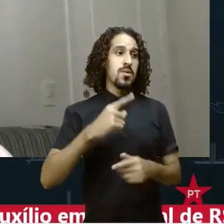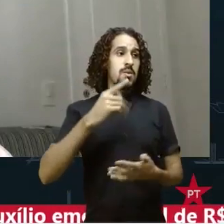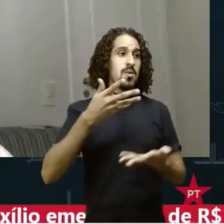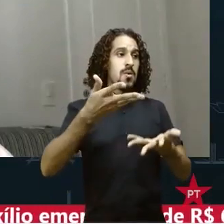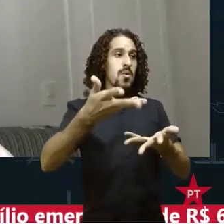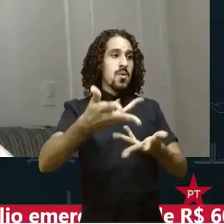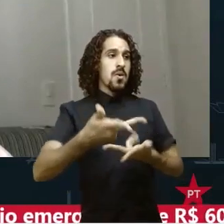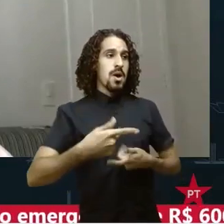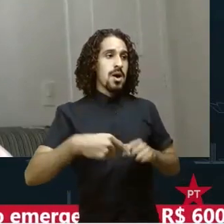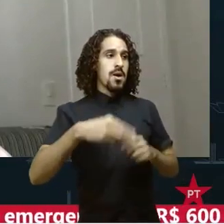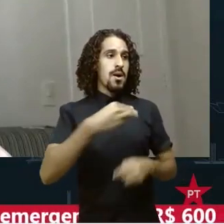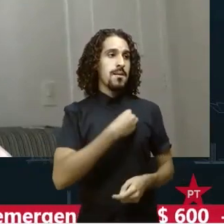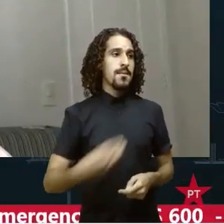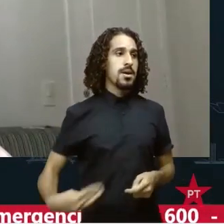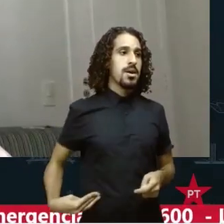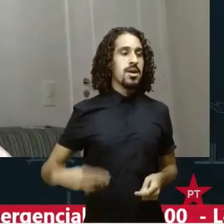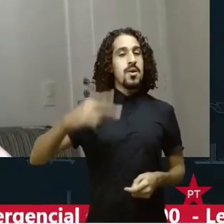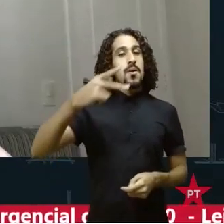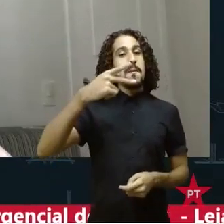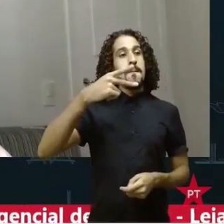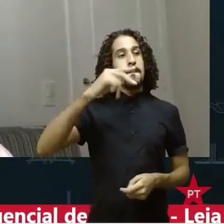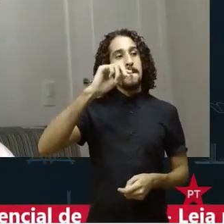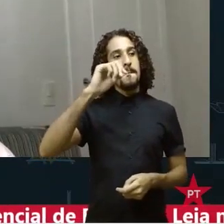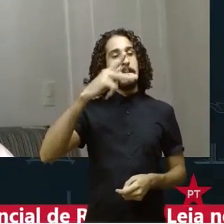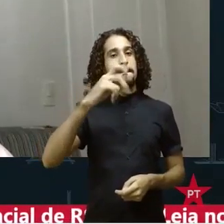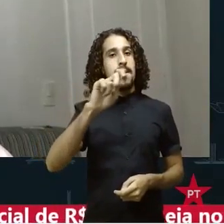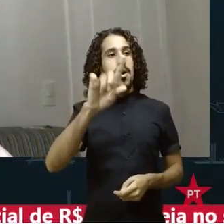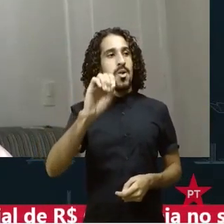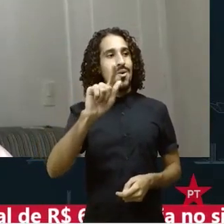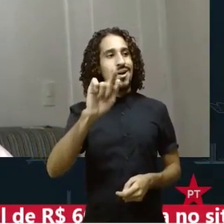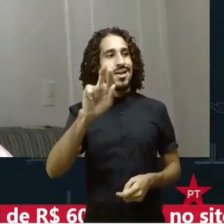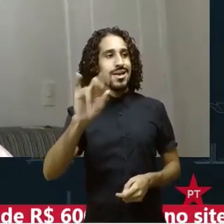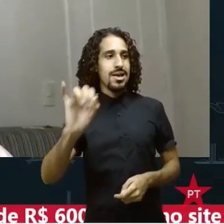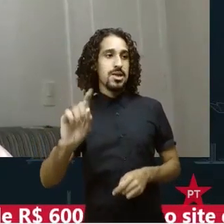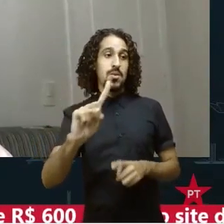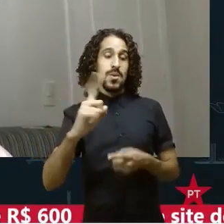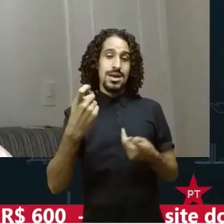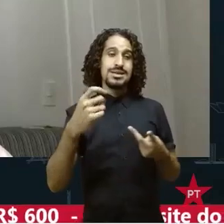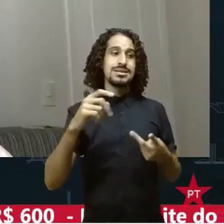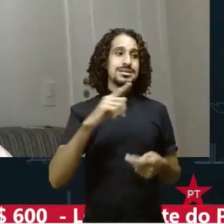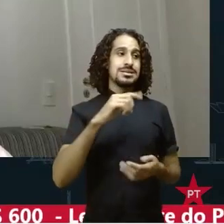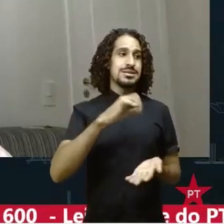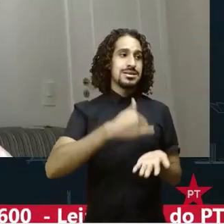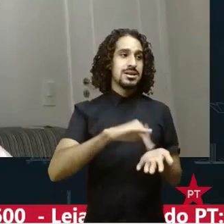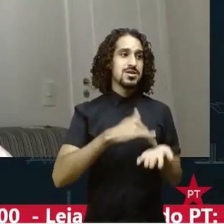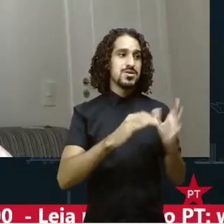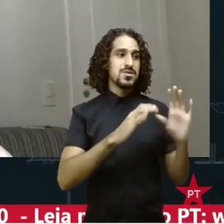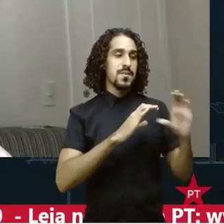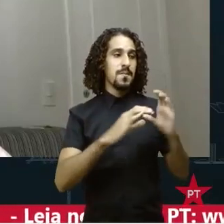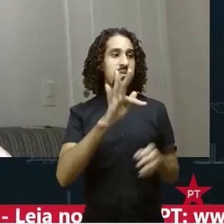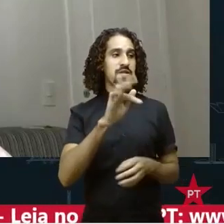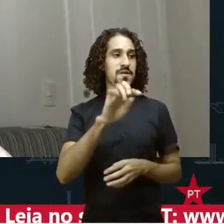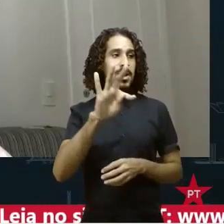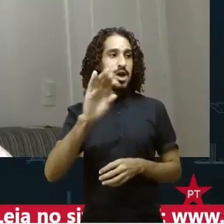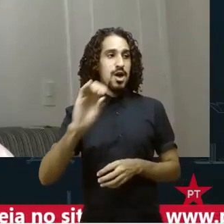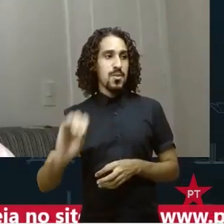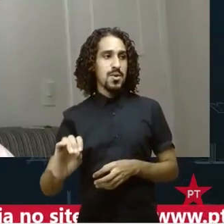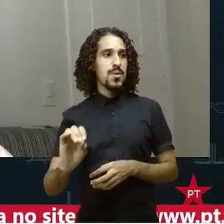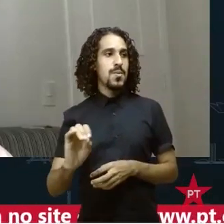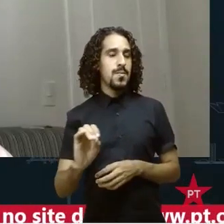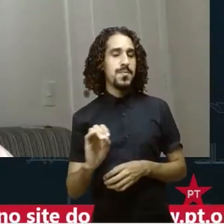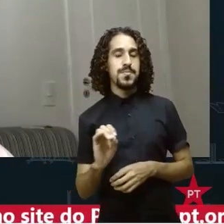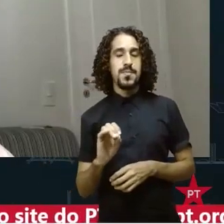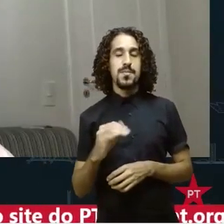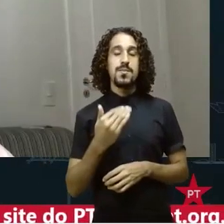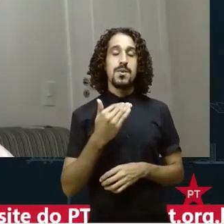convocação do ministro Paulo Guedes, para a convocação do ex-secretário de Comunicação Fábio Weingarten,